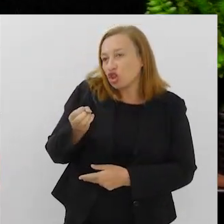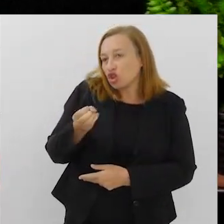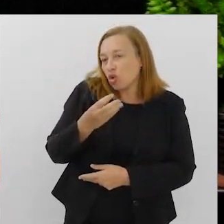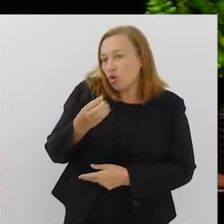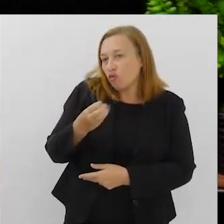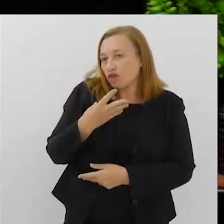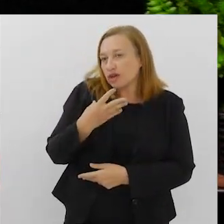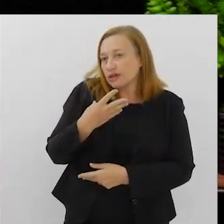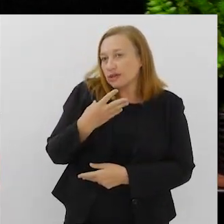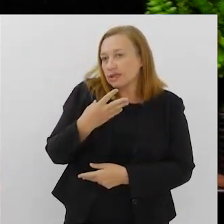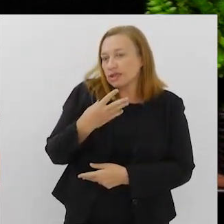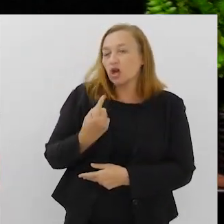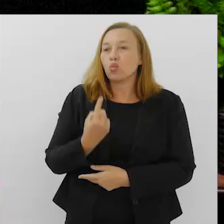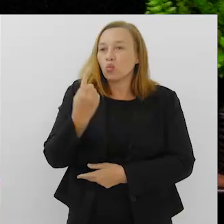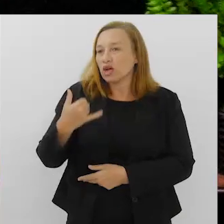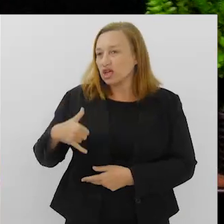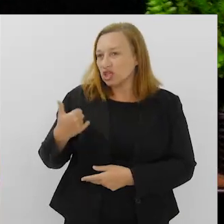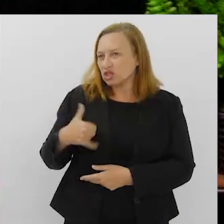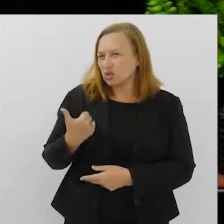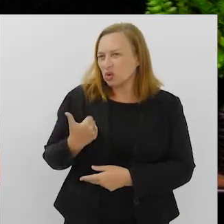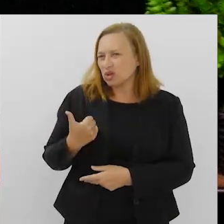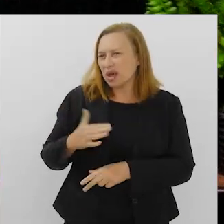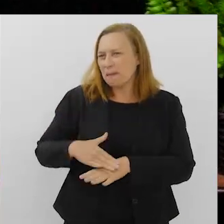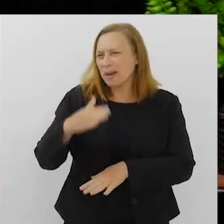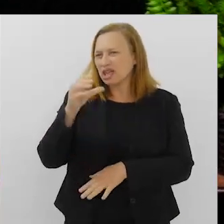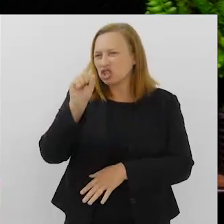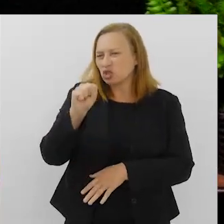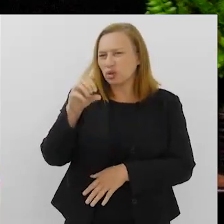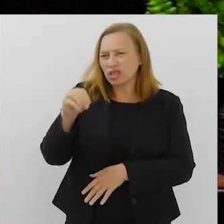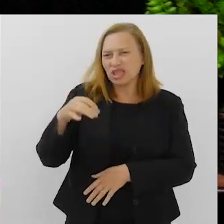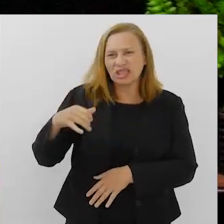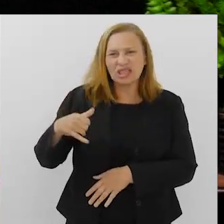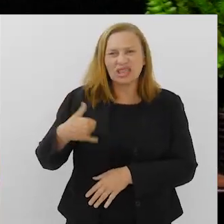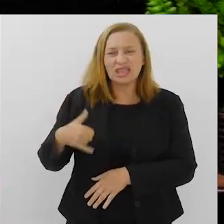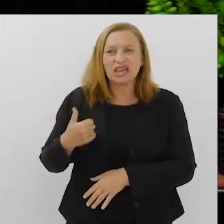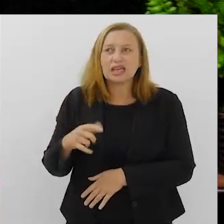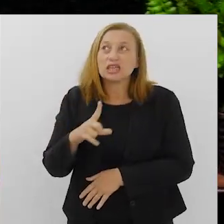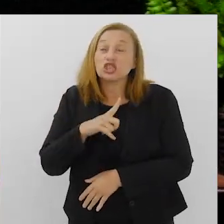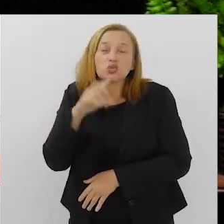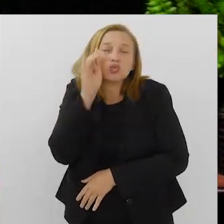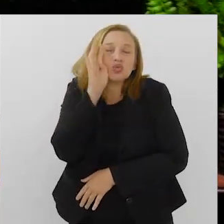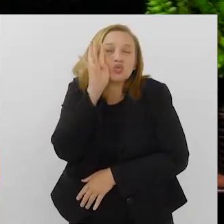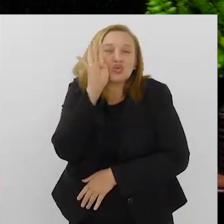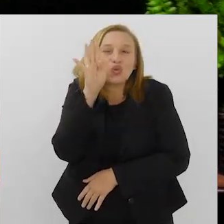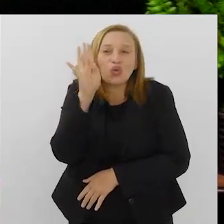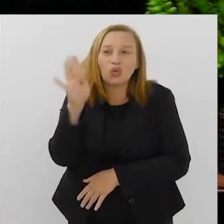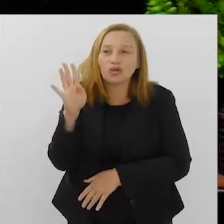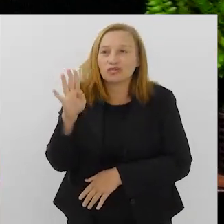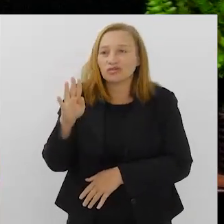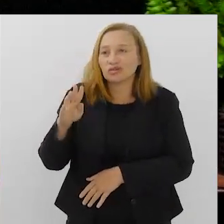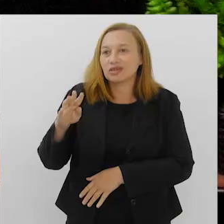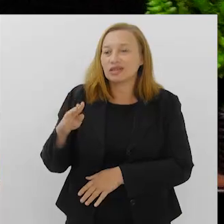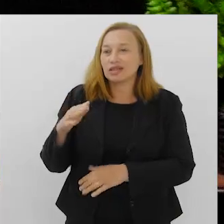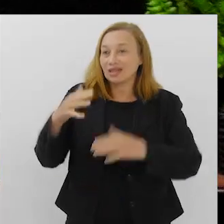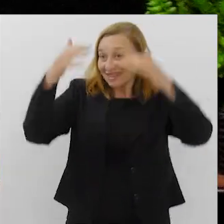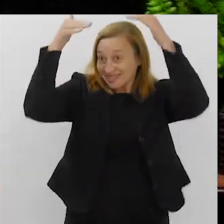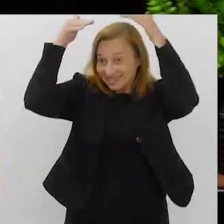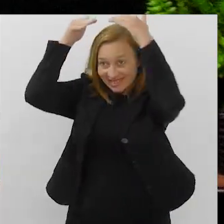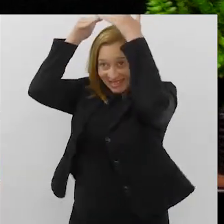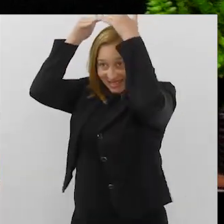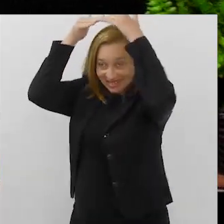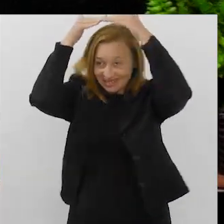que é de uma idosa já de mais de 80 anos que tinha o sonho de fazer